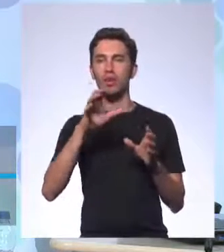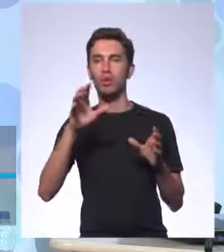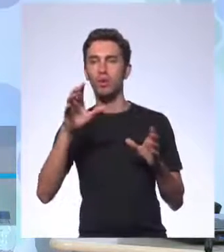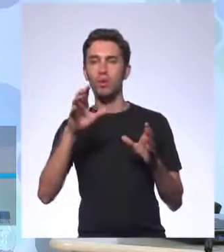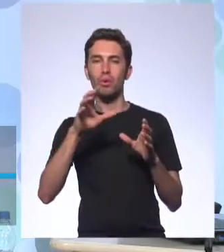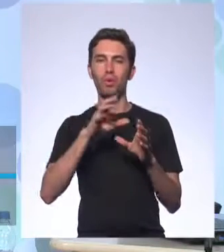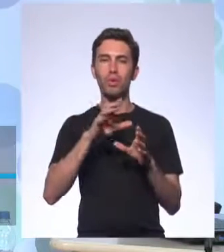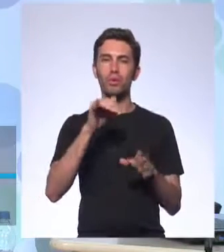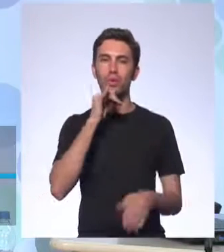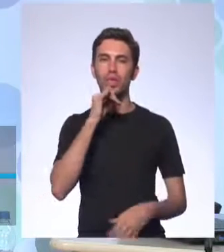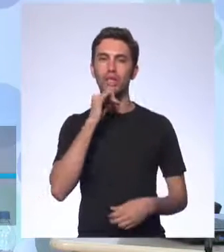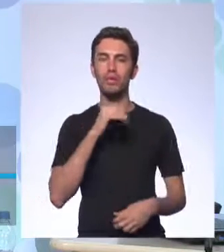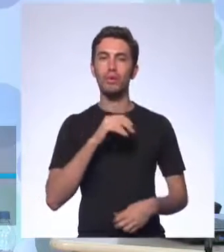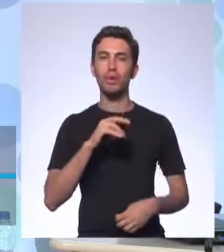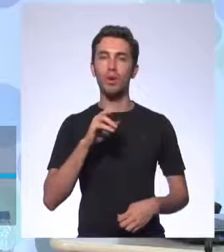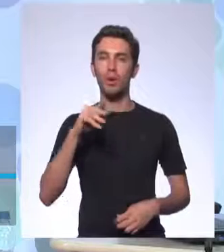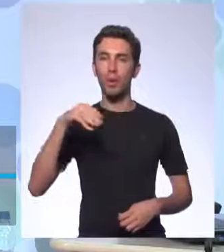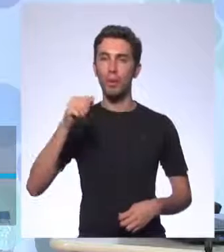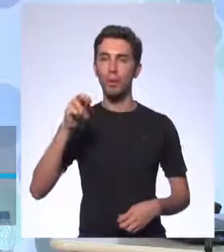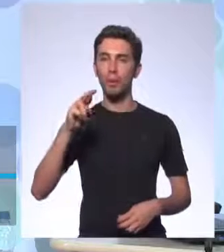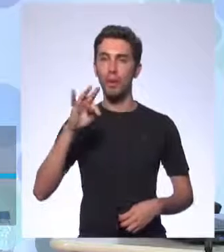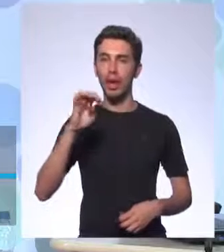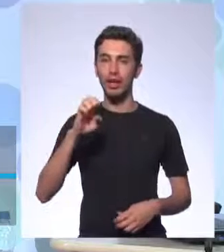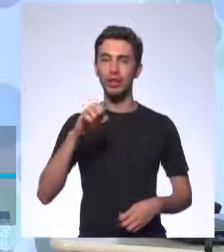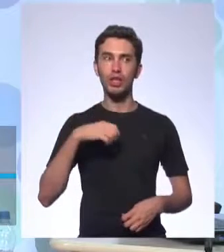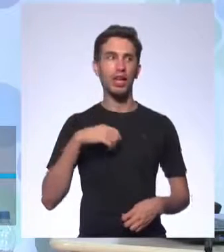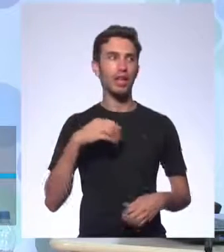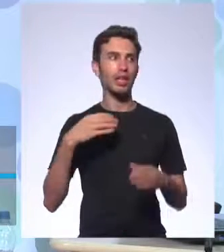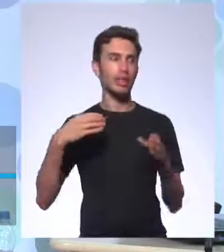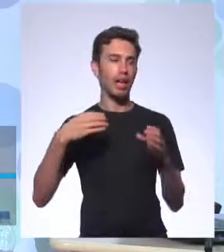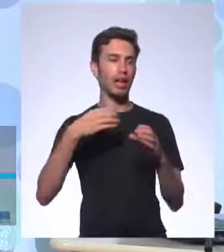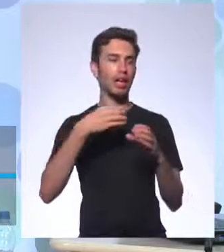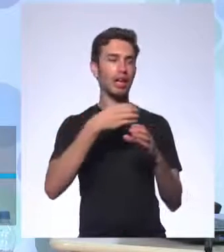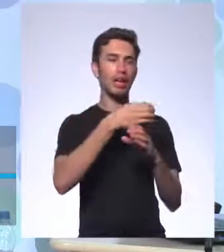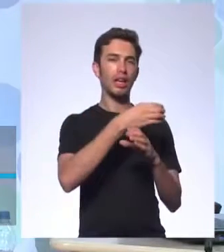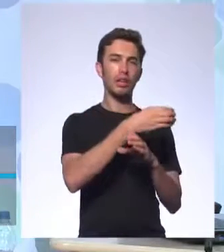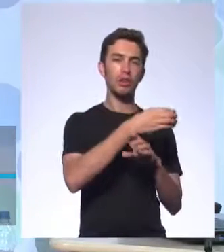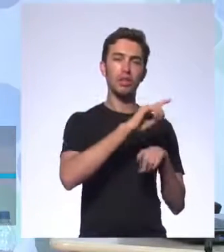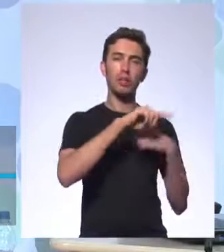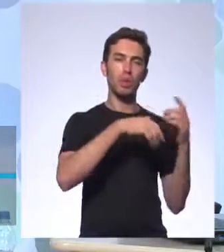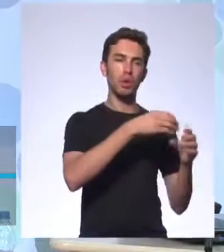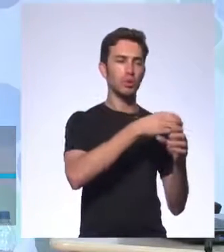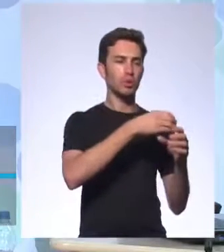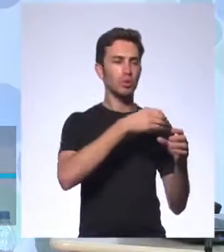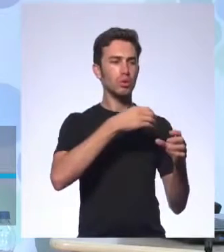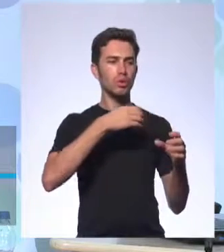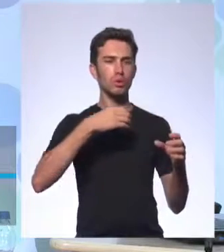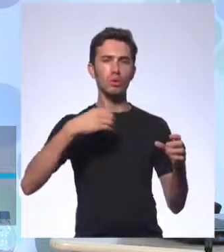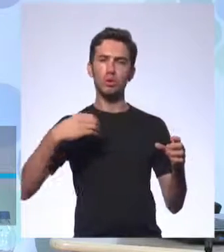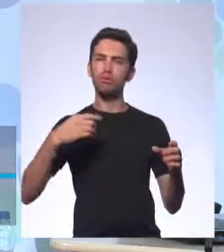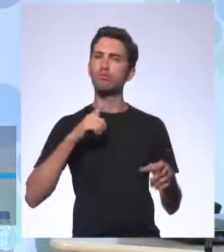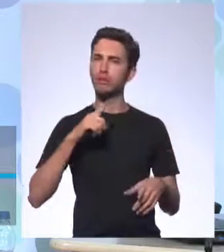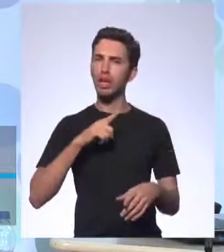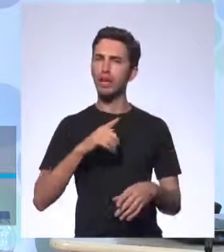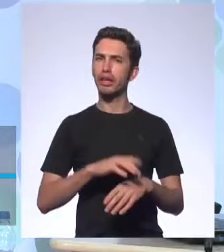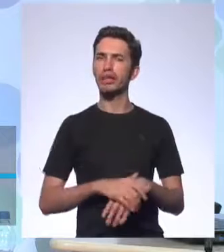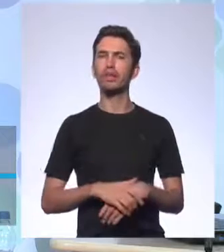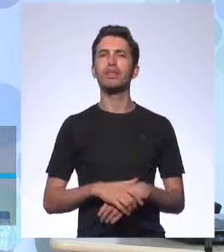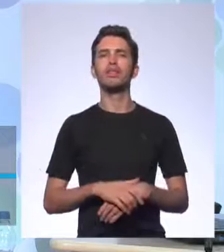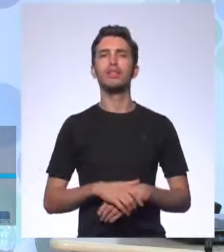Marte, por exemplo, tem um movimento retrógrado. Ele está indo, daqui a pouco ele começa a voltar e tal, e a gente já falou disso aqui. Então, são maneiras de diferenciar